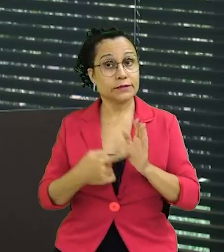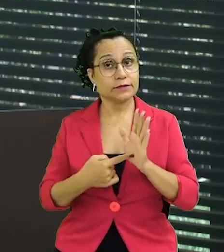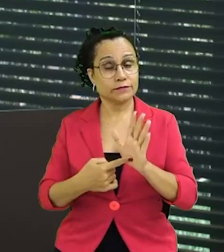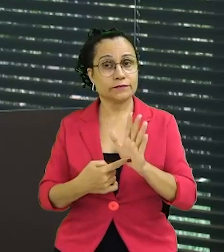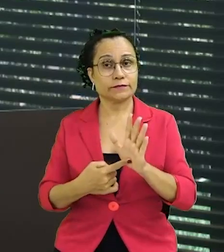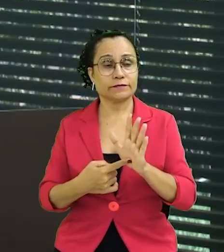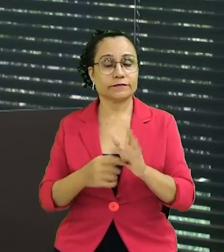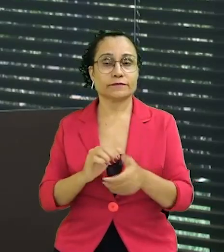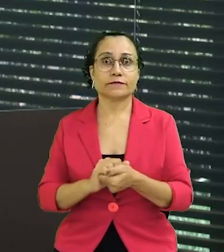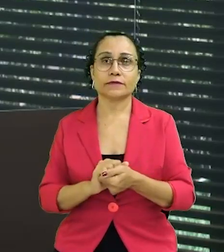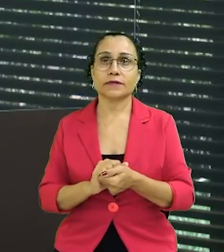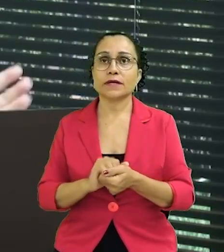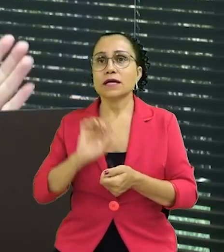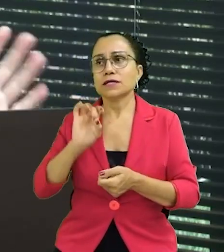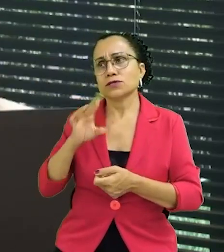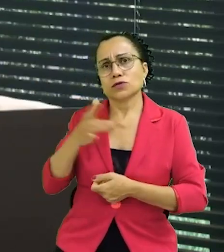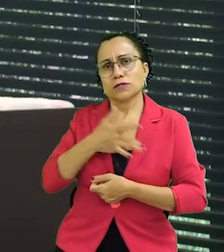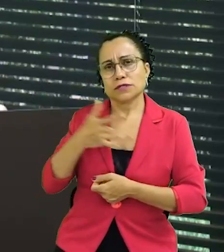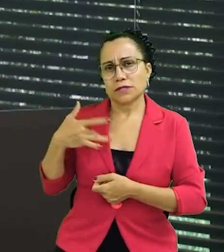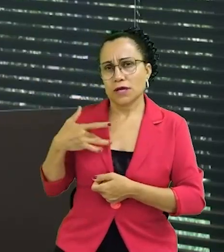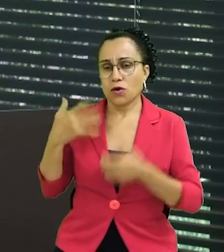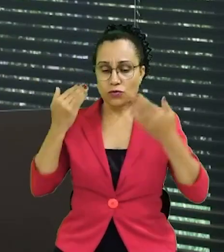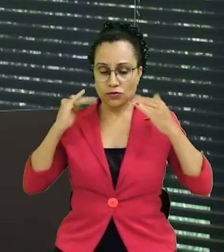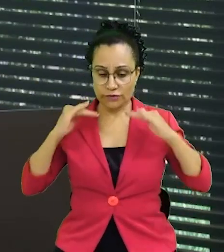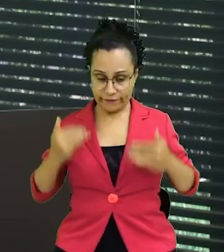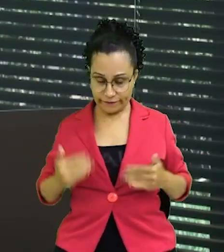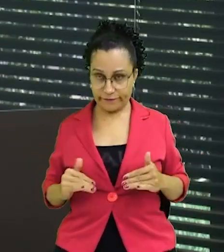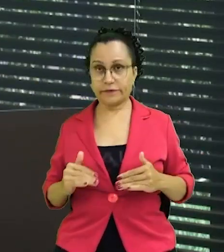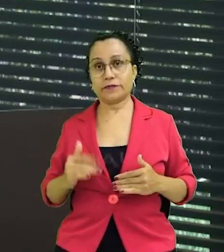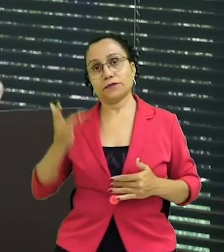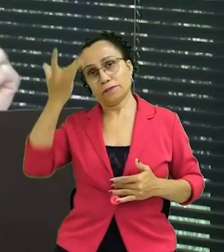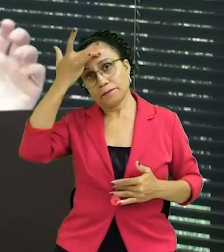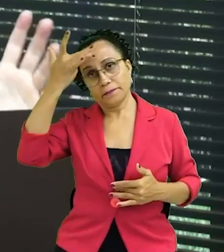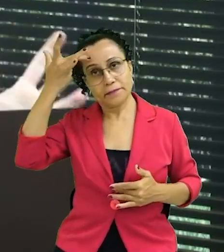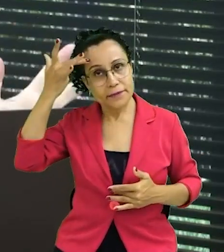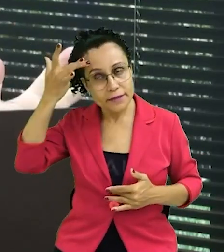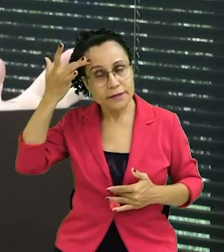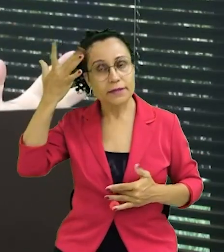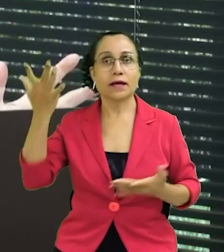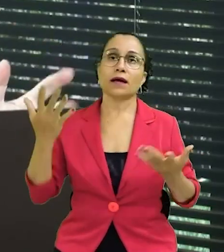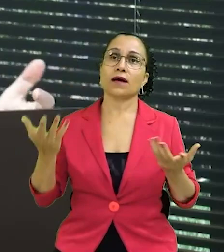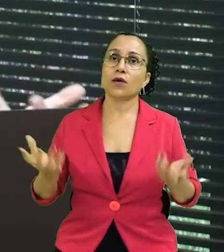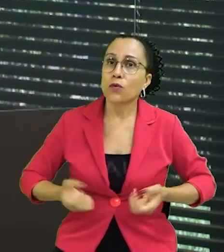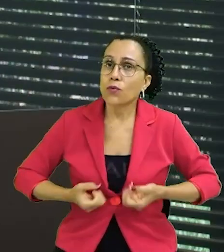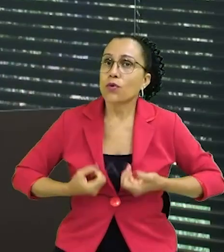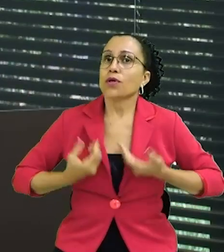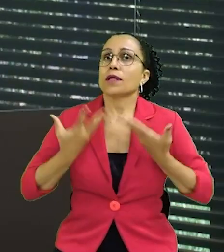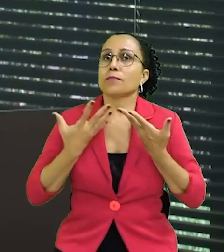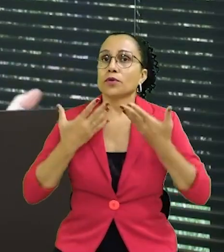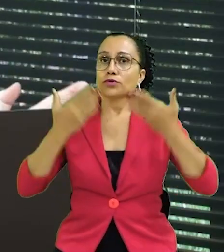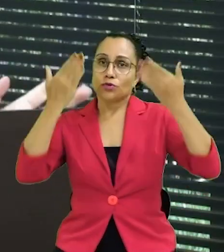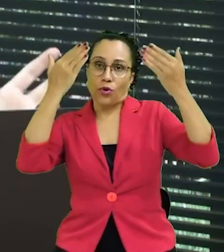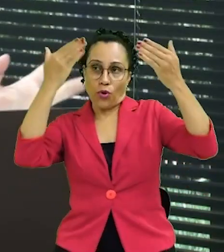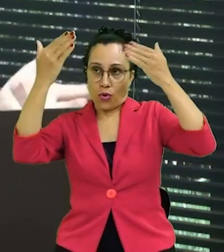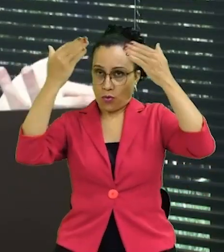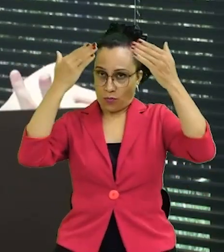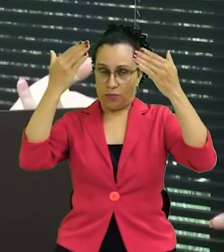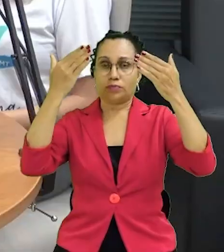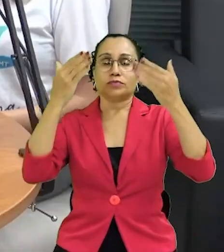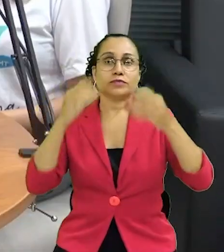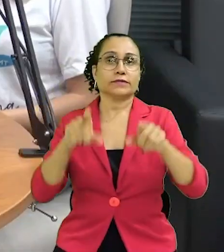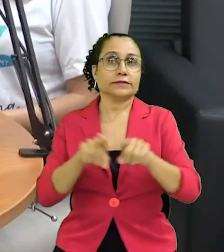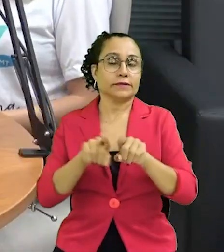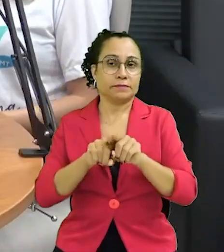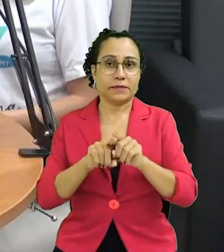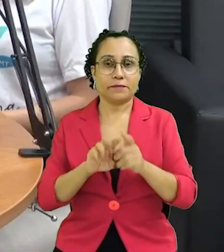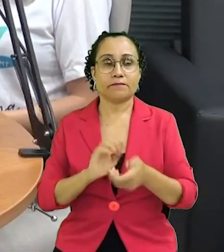saúde a gente não vê de forma isolada, saúde física, saúde mental, emocional, né, psicológica. Um simples fato de